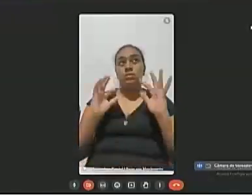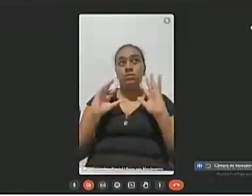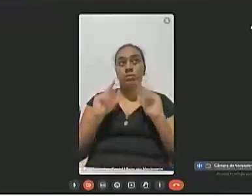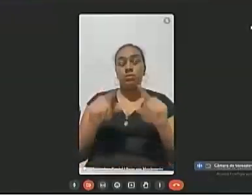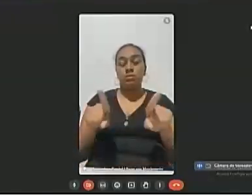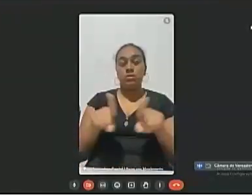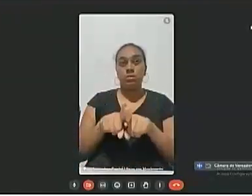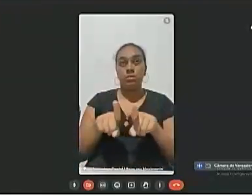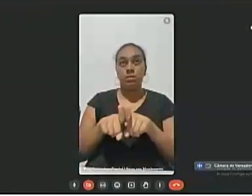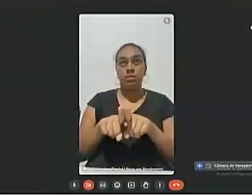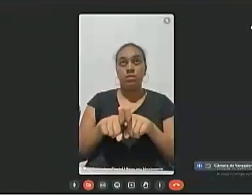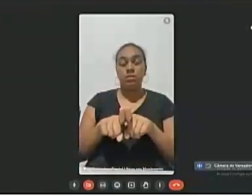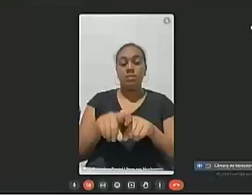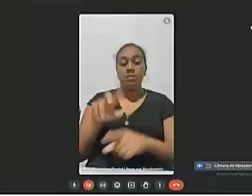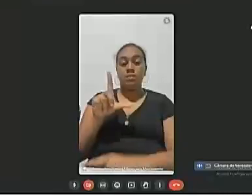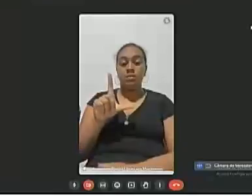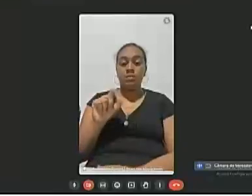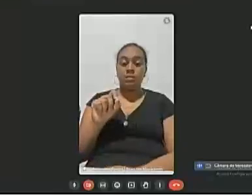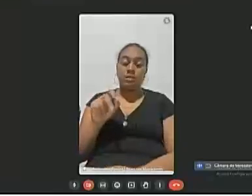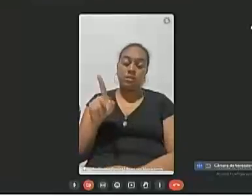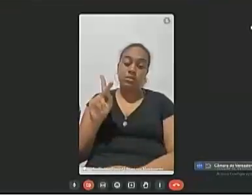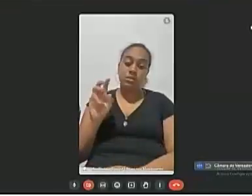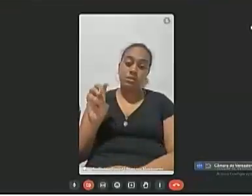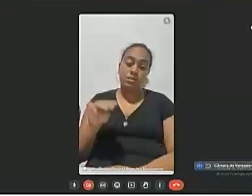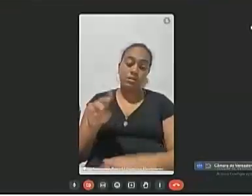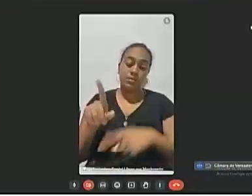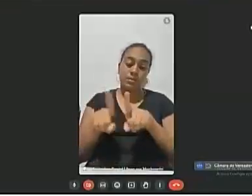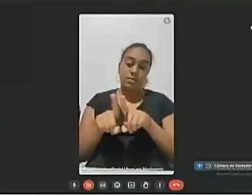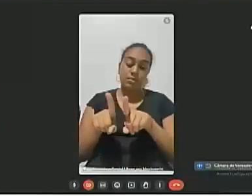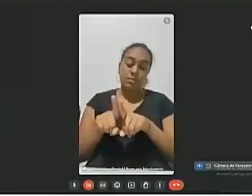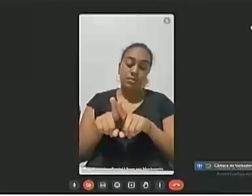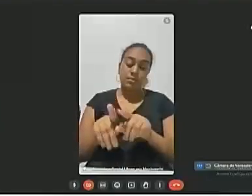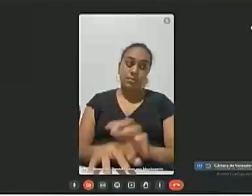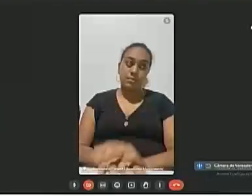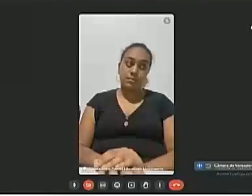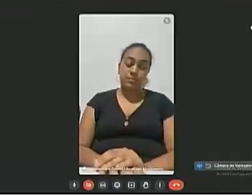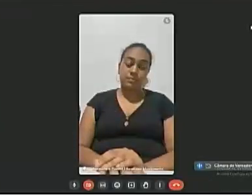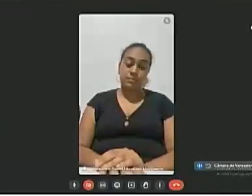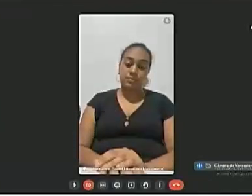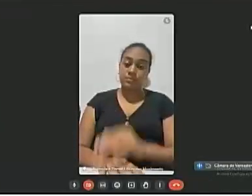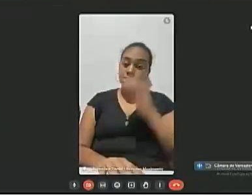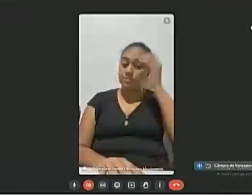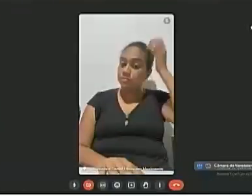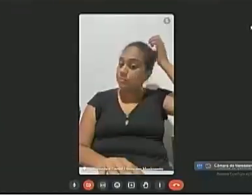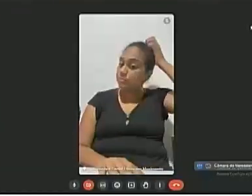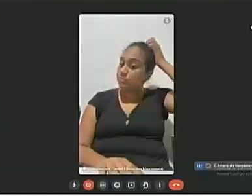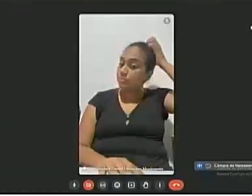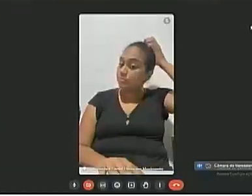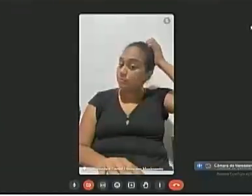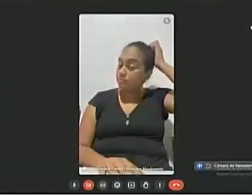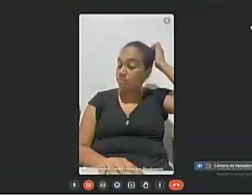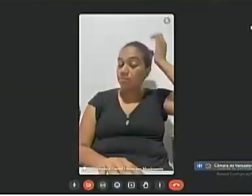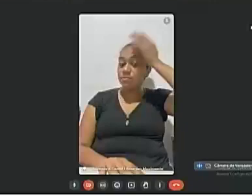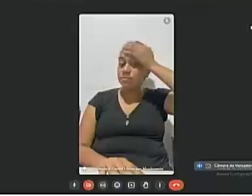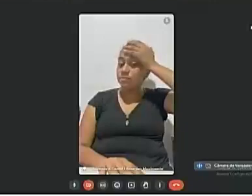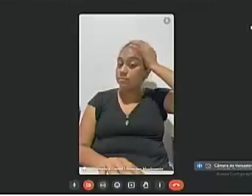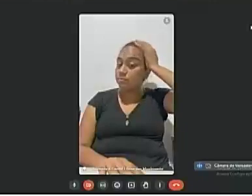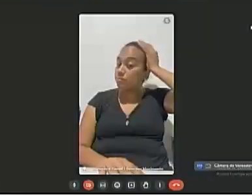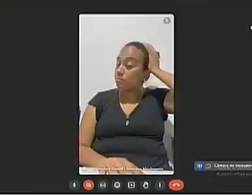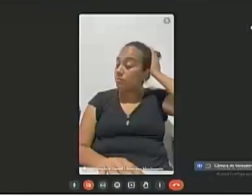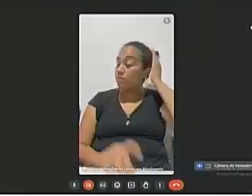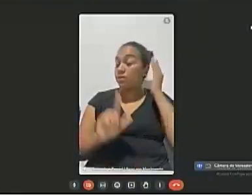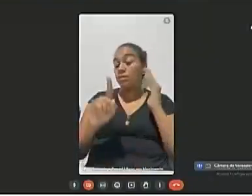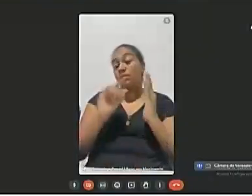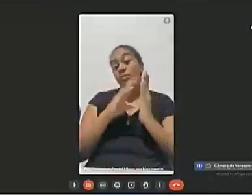alargando a calha por 10 km, que foi uma daquelas simulações que a gente mostrou. 10 km de alargamento. Daí, essa simulação